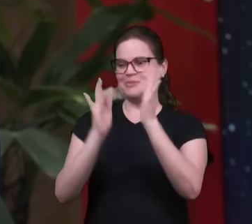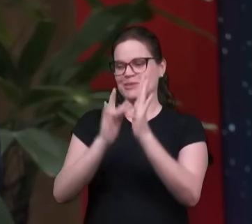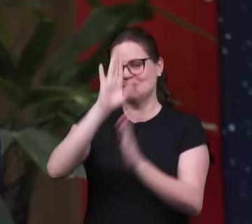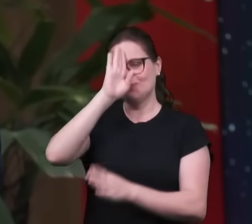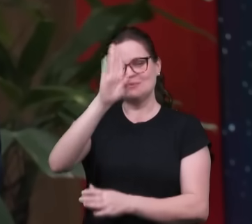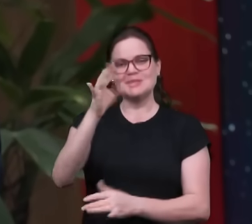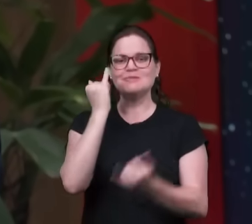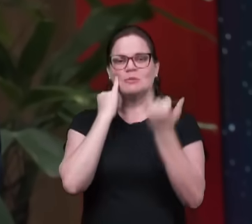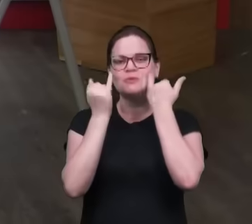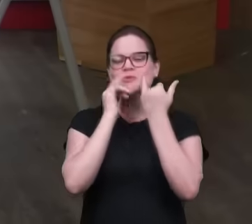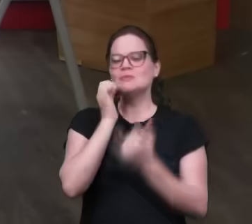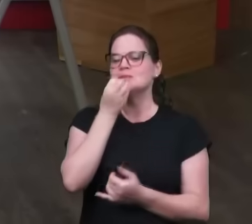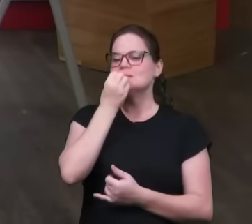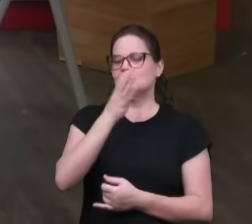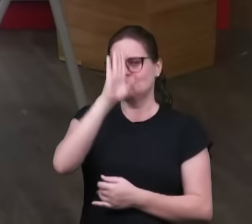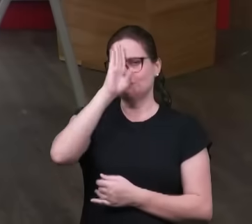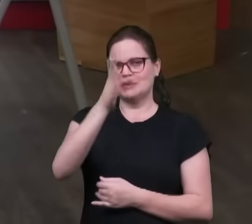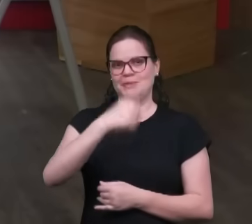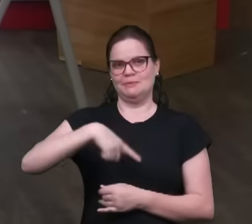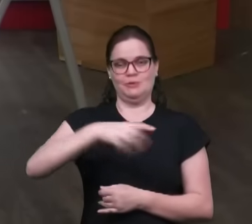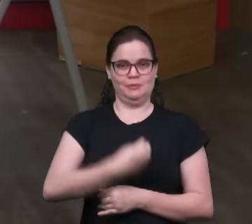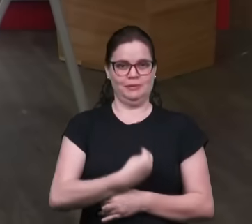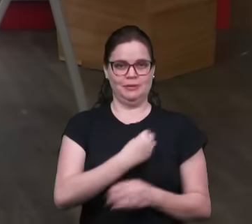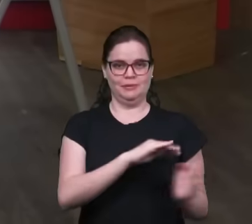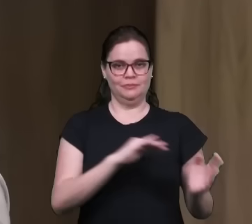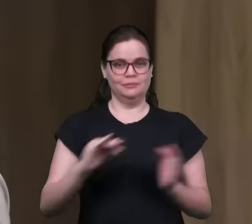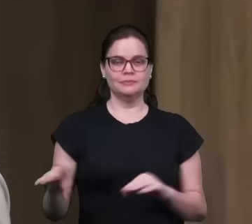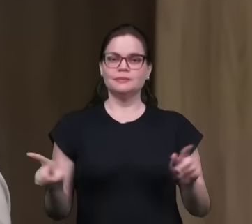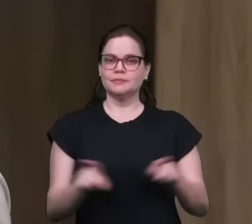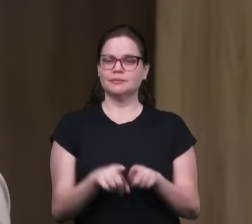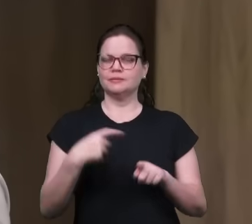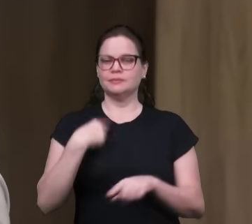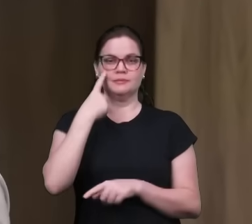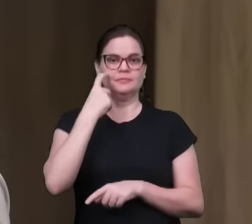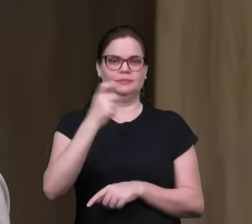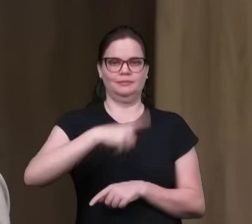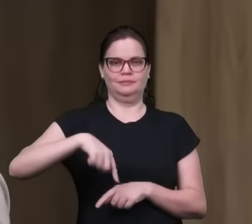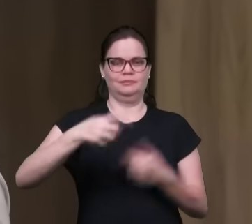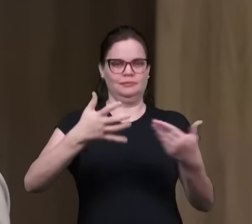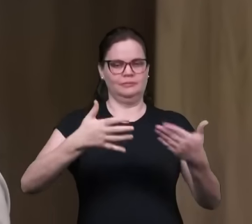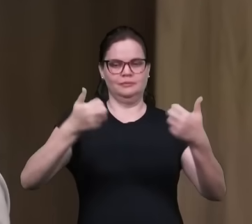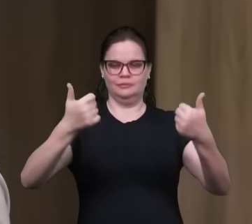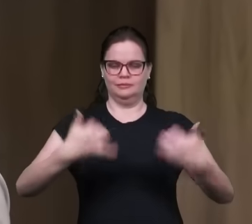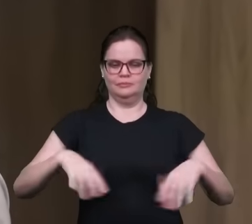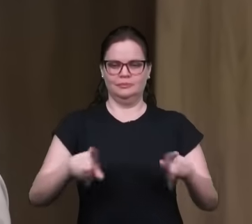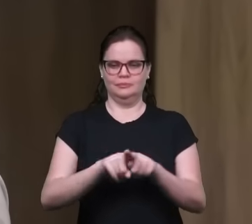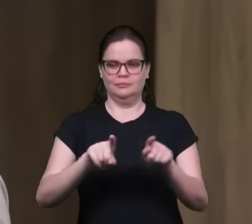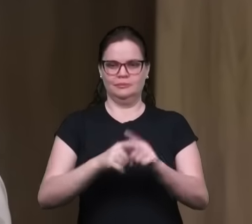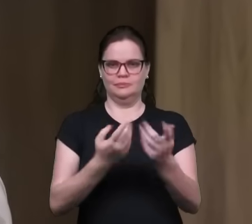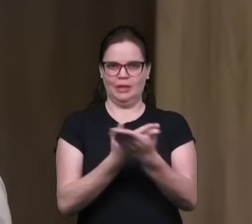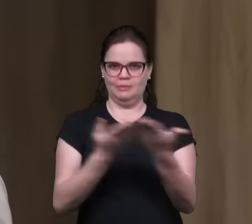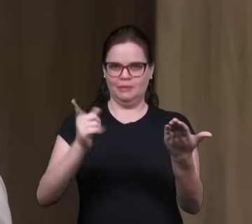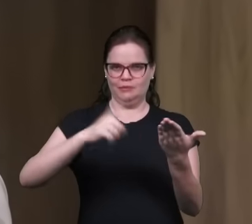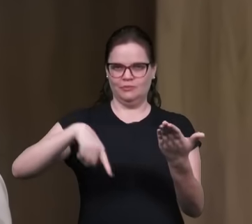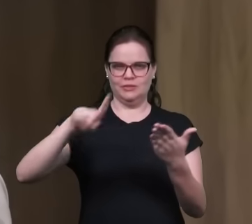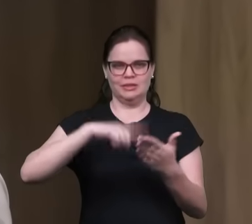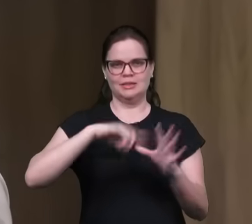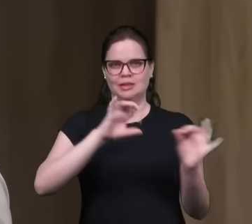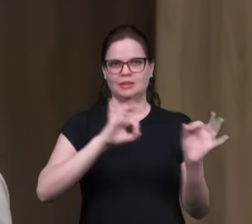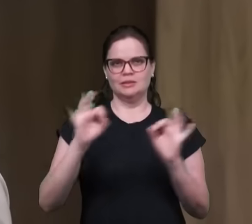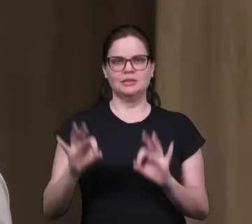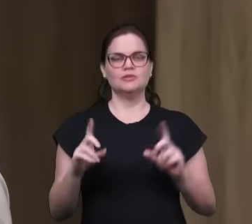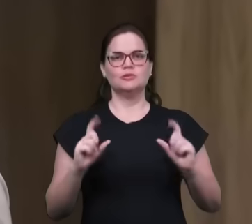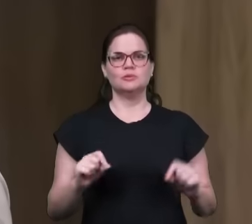né? Muito interessante. Agora, um aspecto interessante, pastor Wallace, que nós gostaríamos de abordar aqui também, para você que está participando conosco,